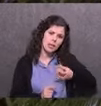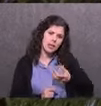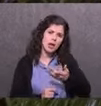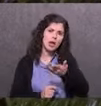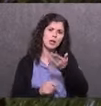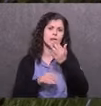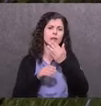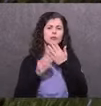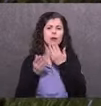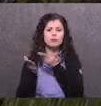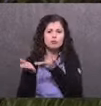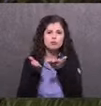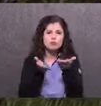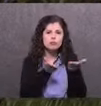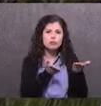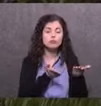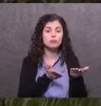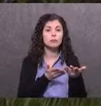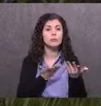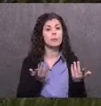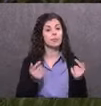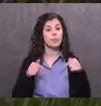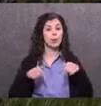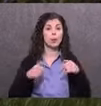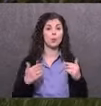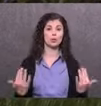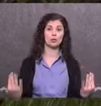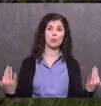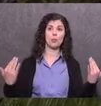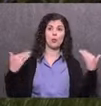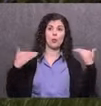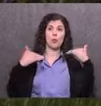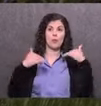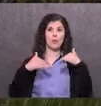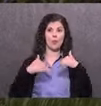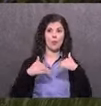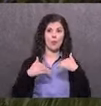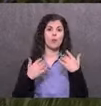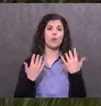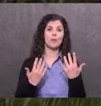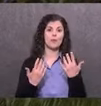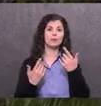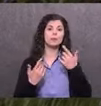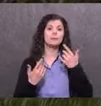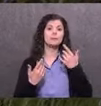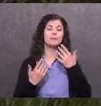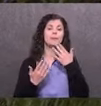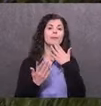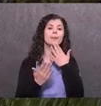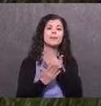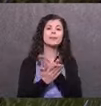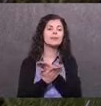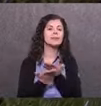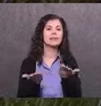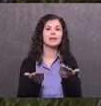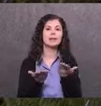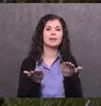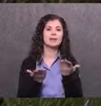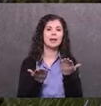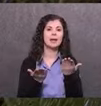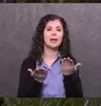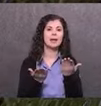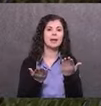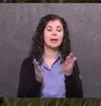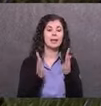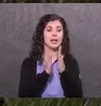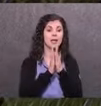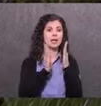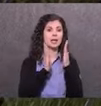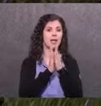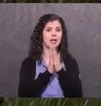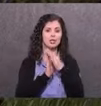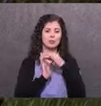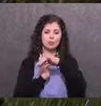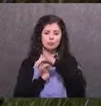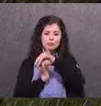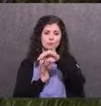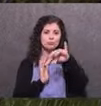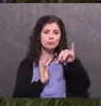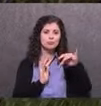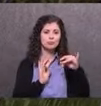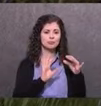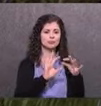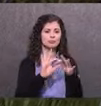Hoje estamos aqui reunidos para darmos início, em união com toda a Igreja,